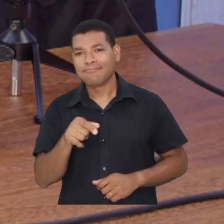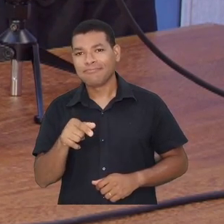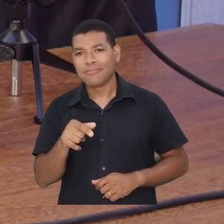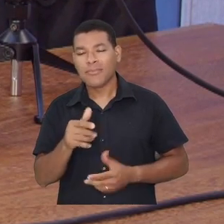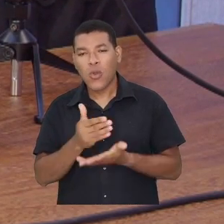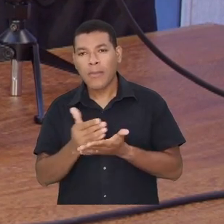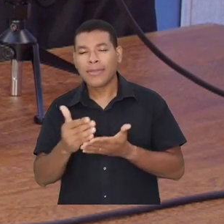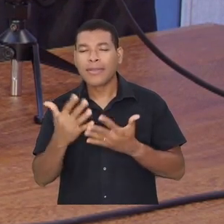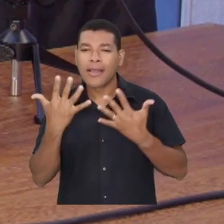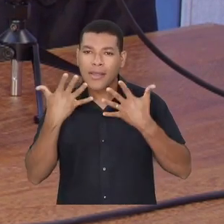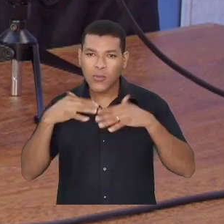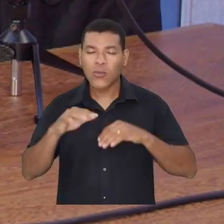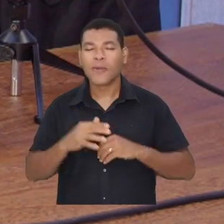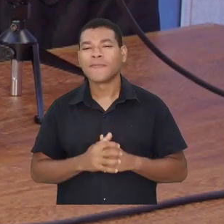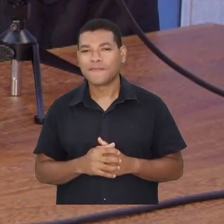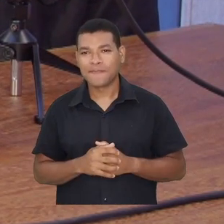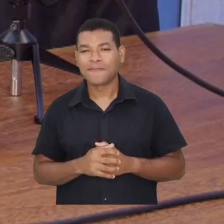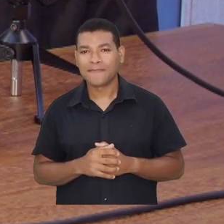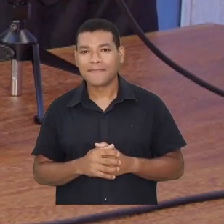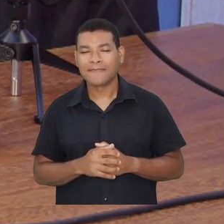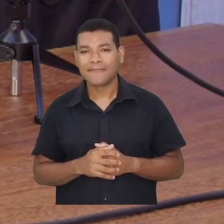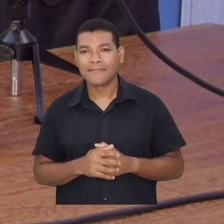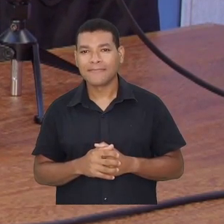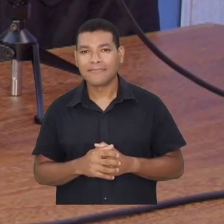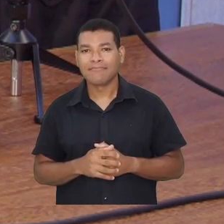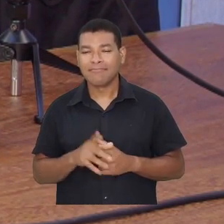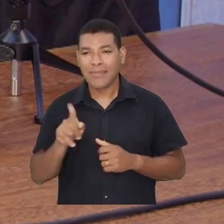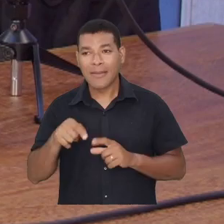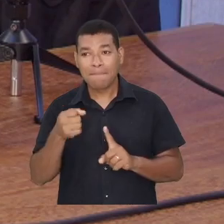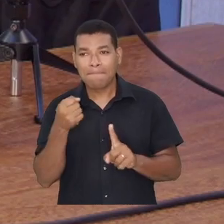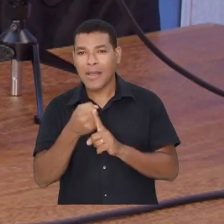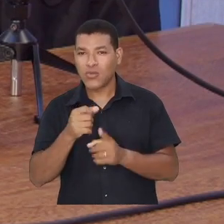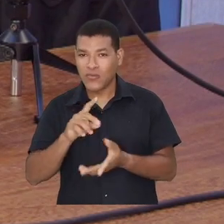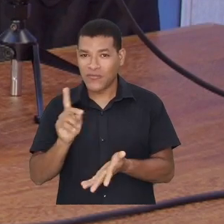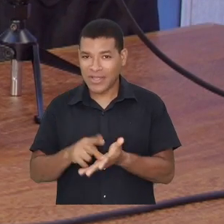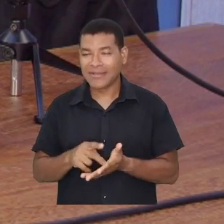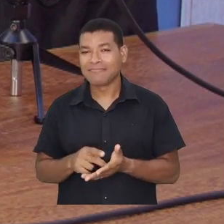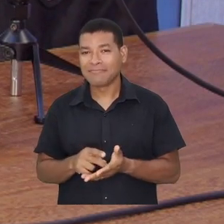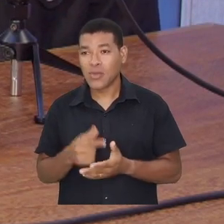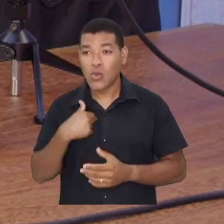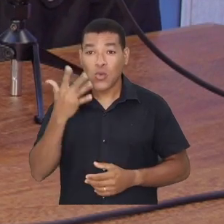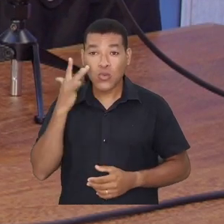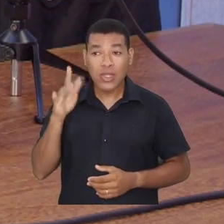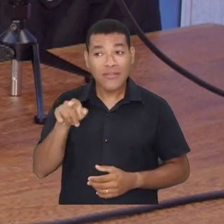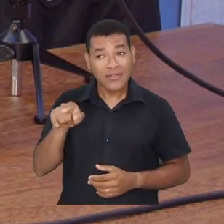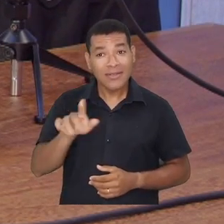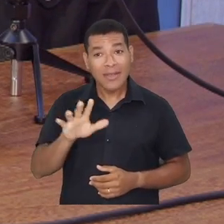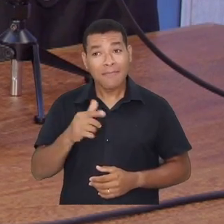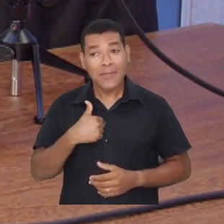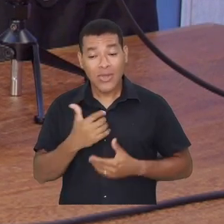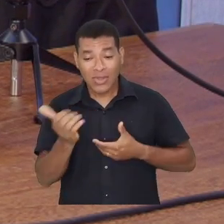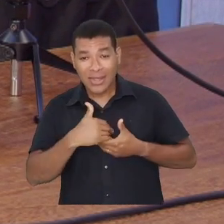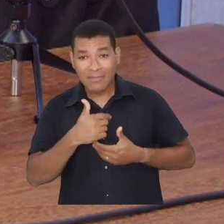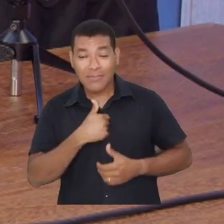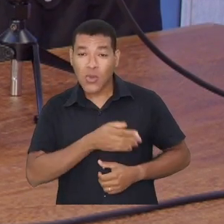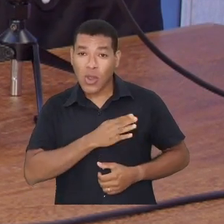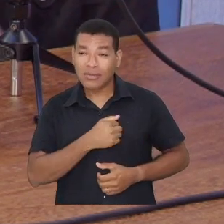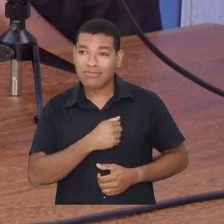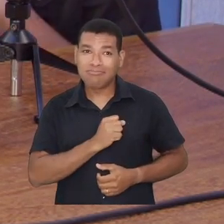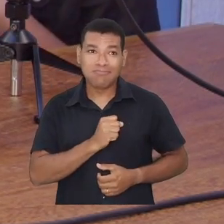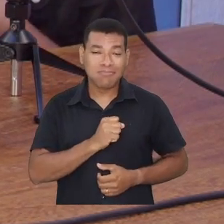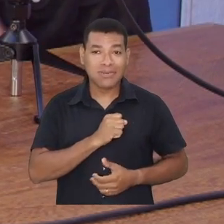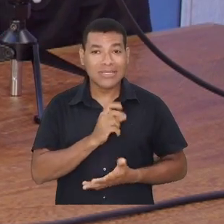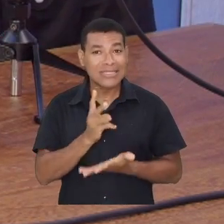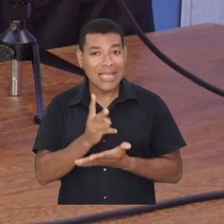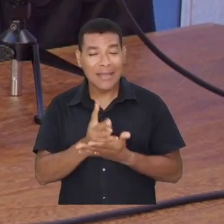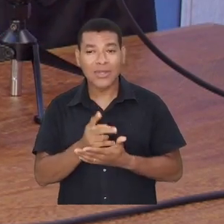vem orgânico. Ah, é lindo. Que você sabe que você de fato impactou, né? Com certeza. E eu não sei você, Mari, mas o que deixa meu coração sempre acelerado, pelo